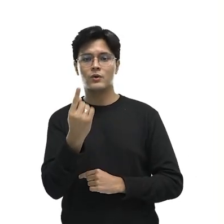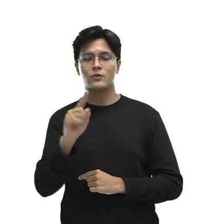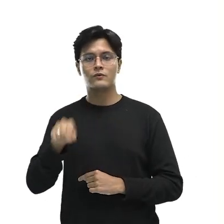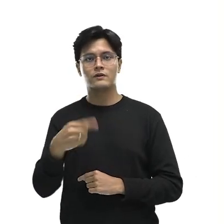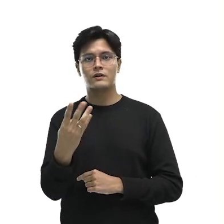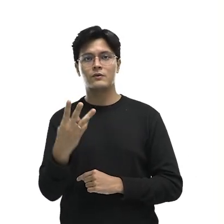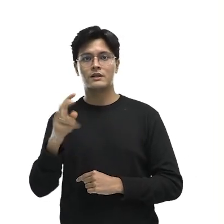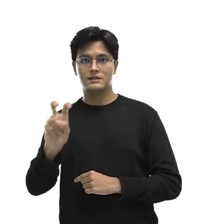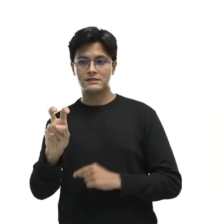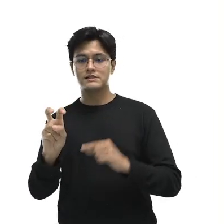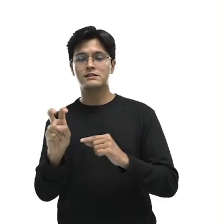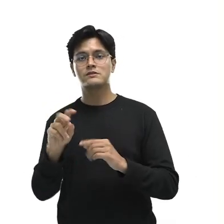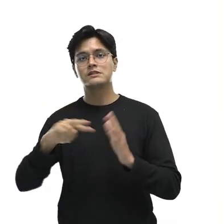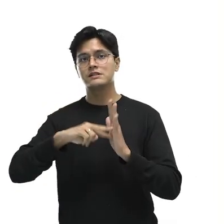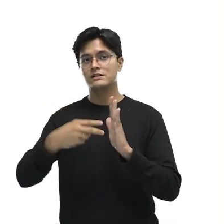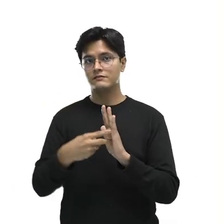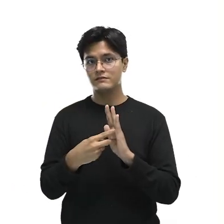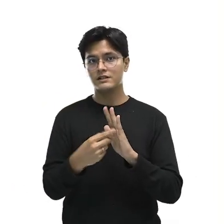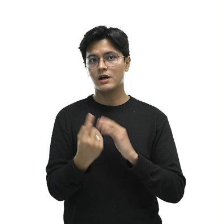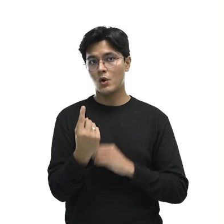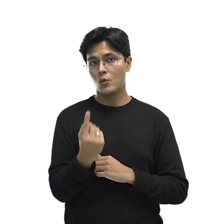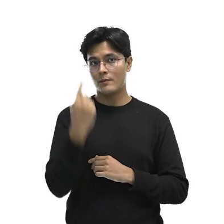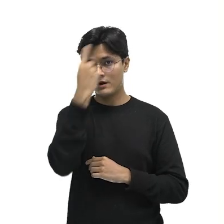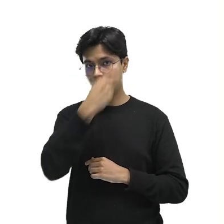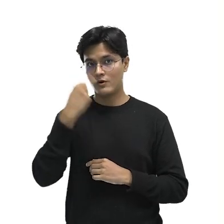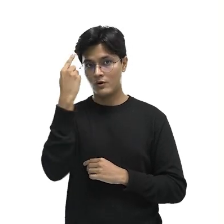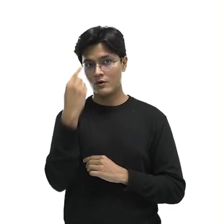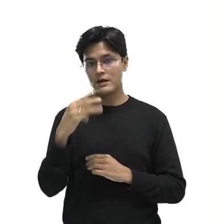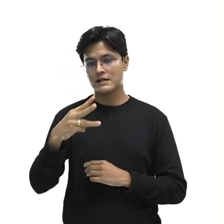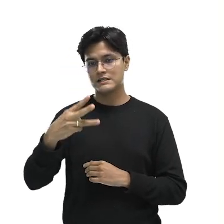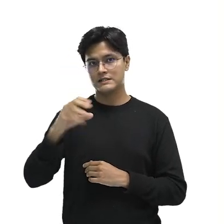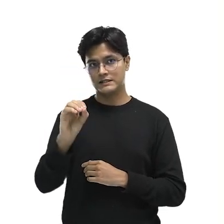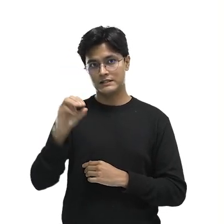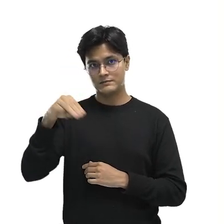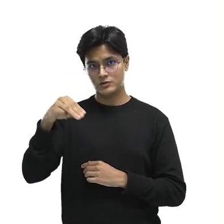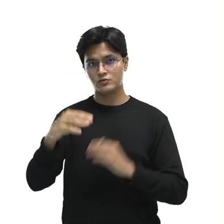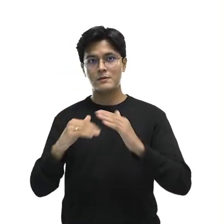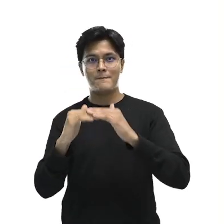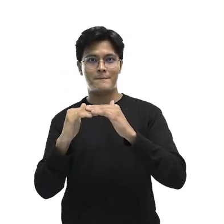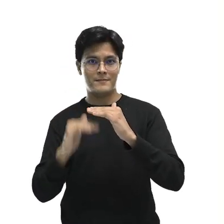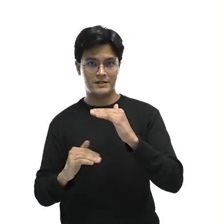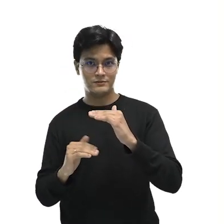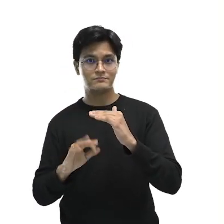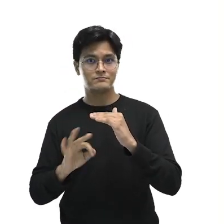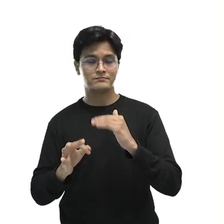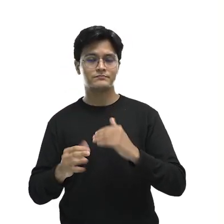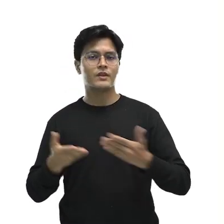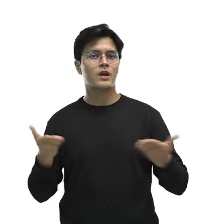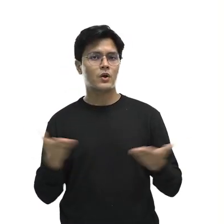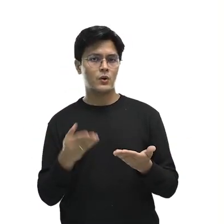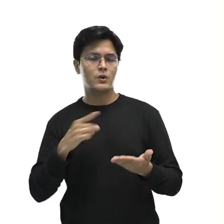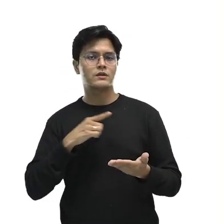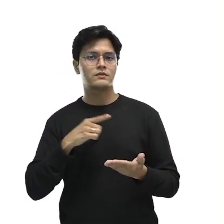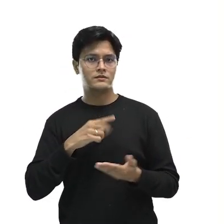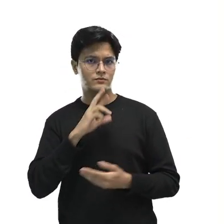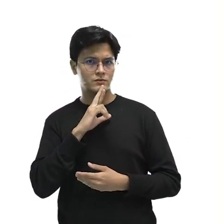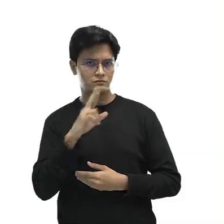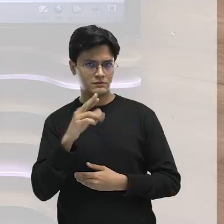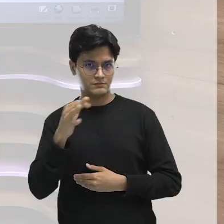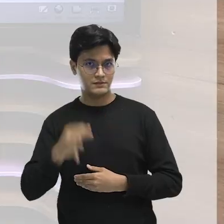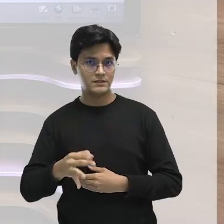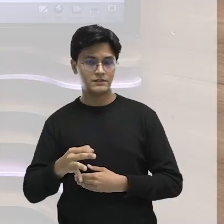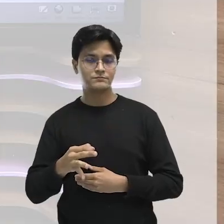menos de 1h30, tá? Mas observa que agora eu já tenho um resultado